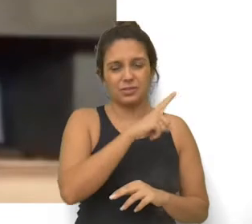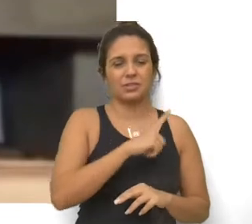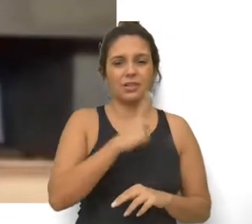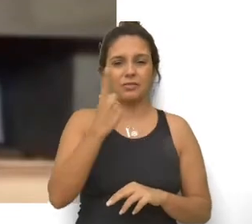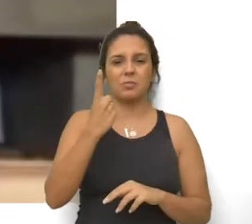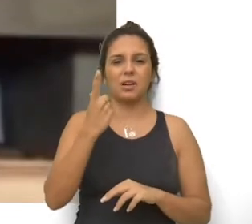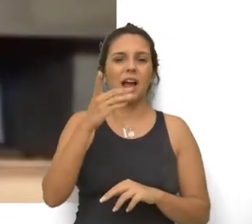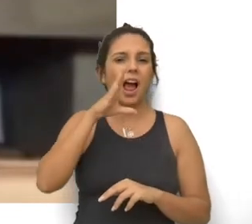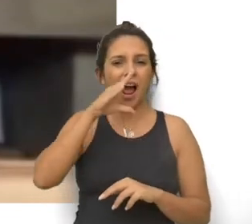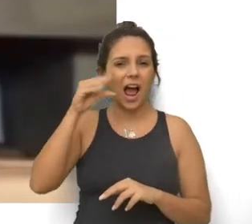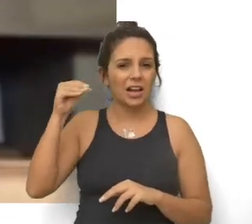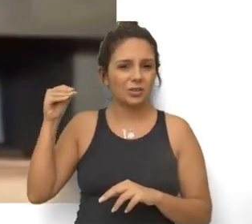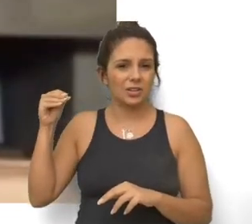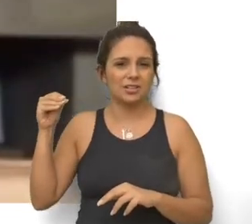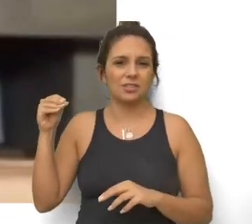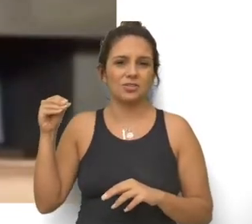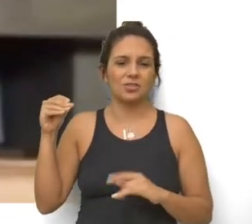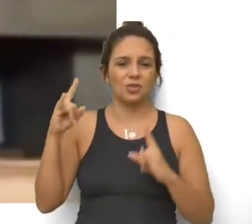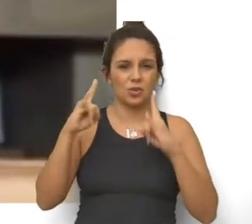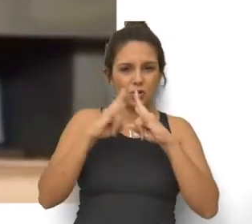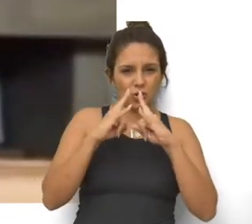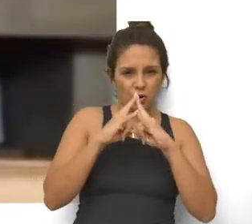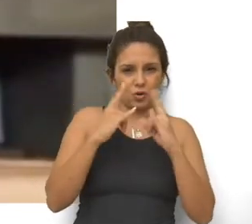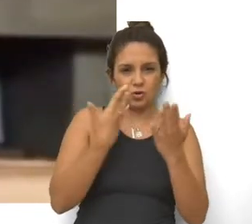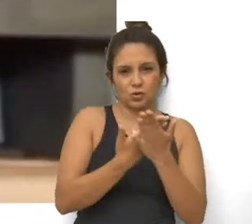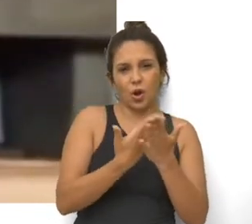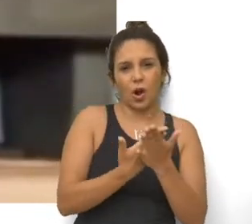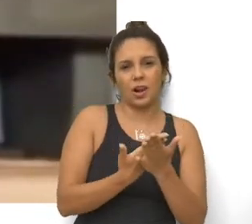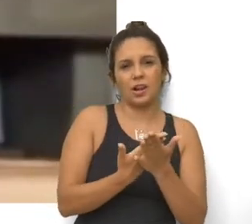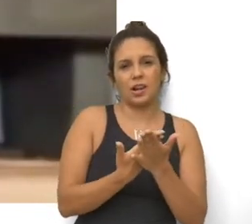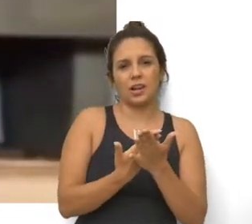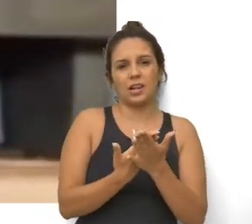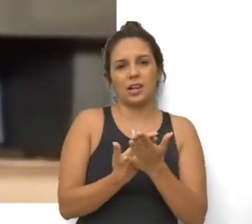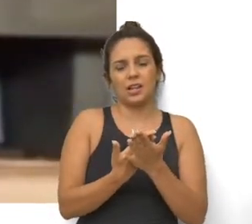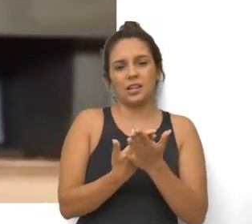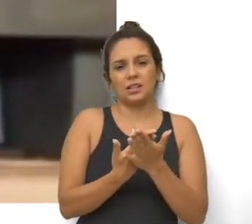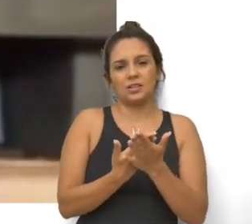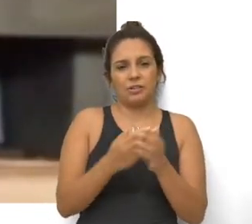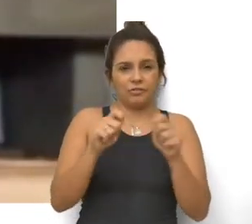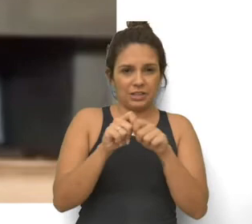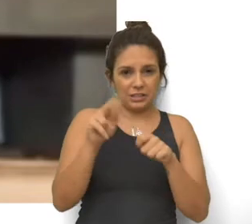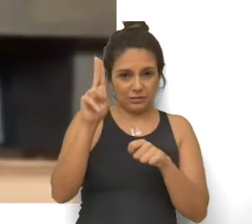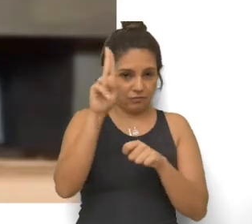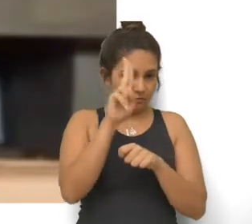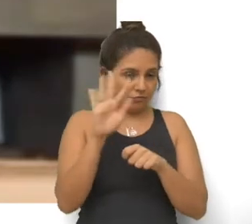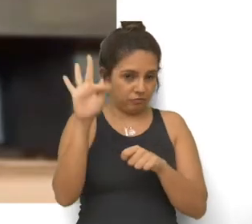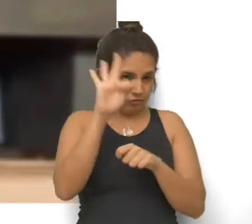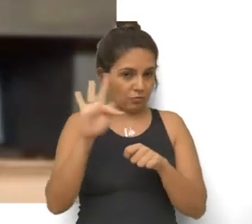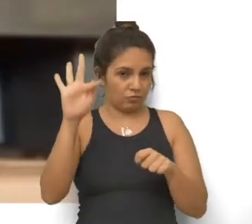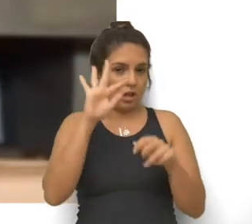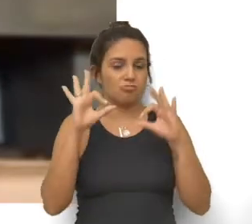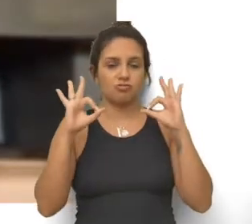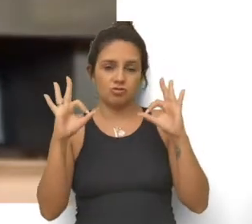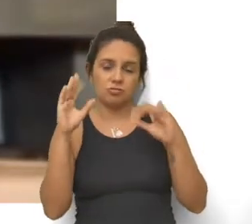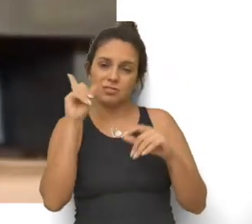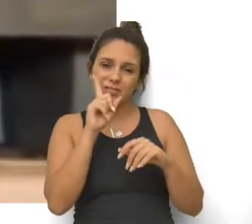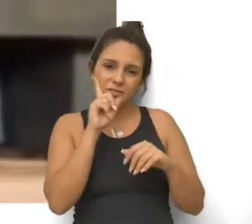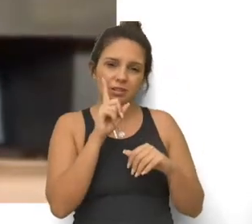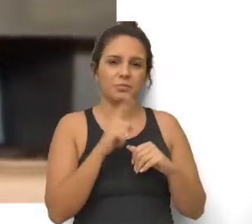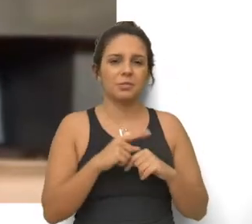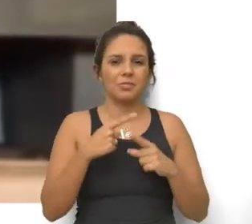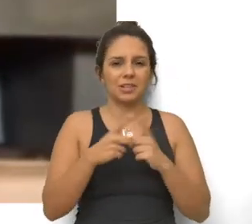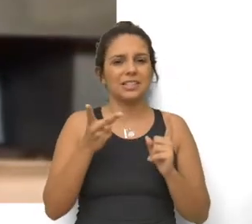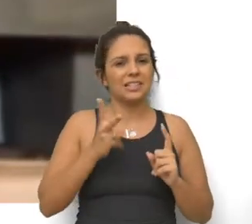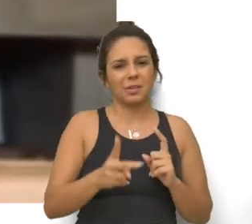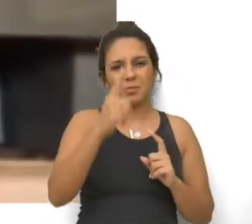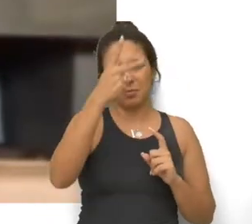uma adolescência em colégios internos, fez uma universidade muito chique nos Estados Unidos, mas